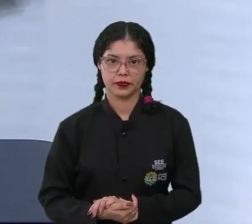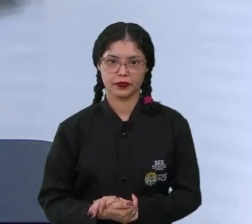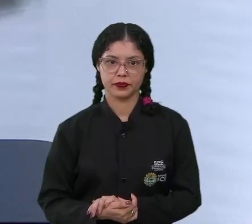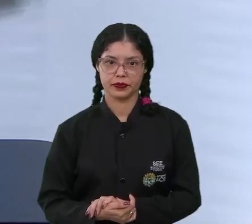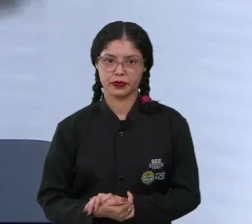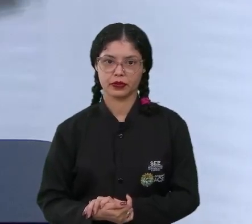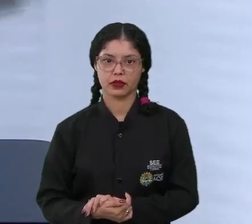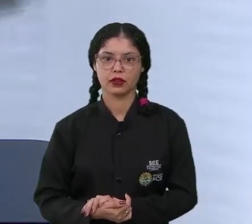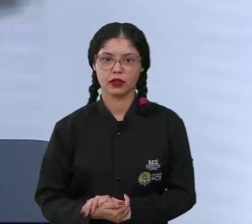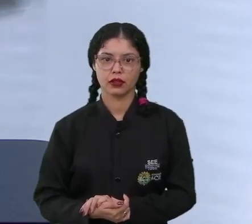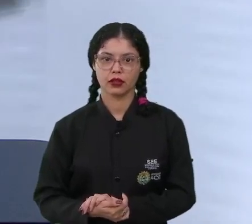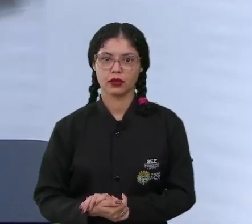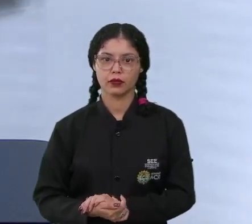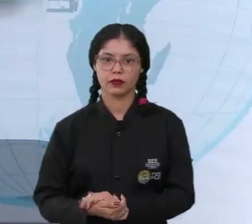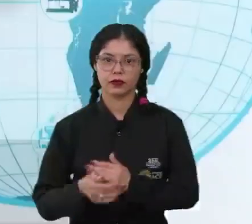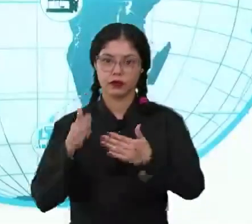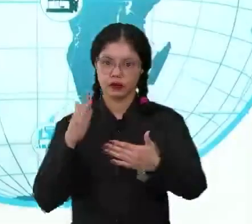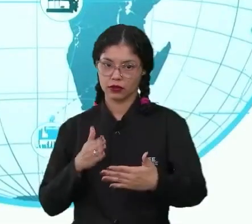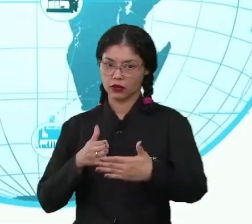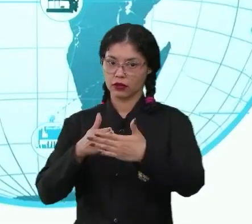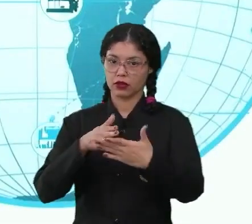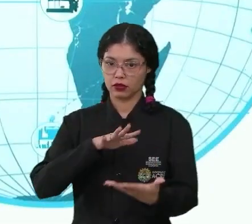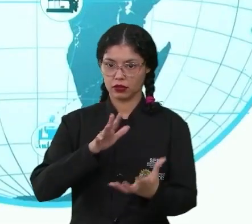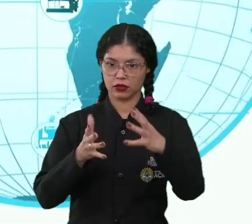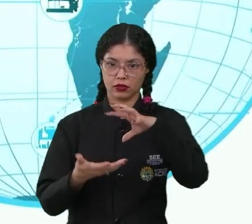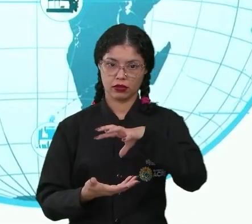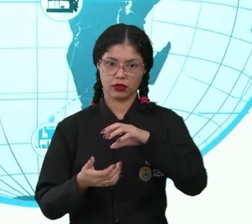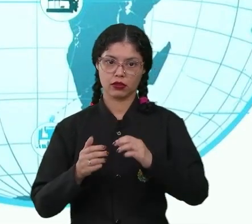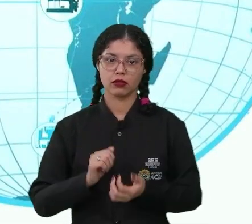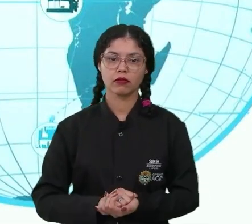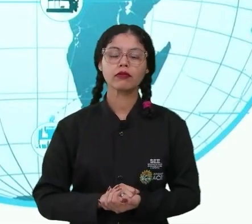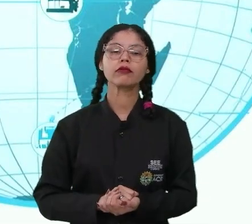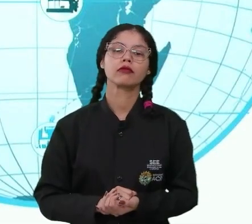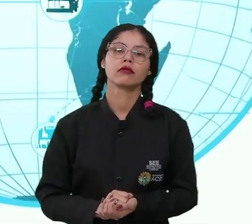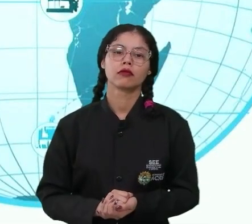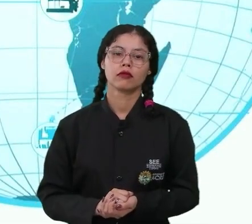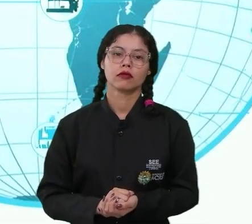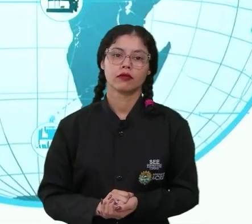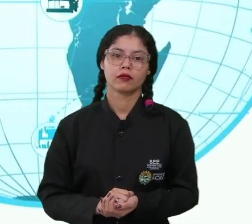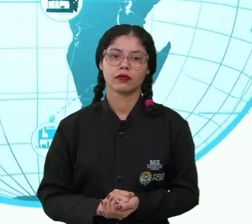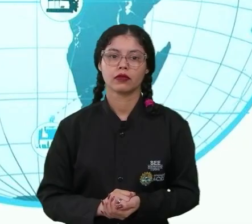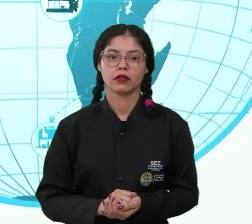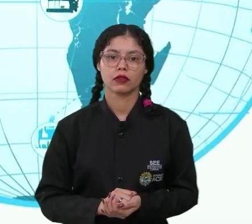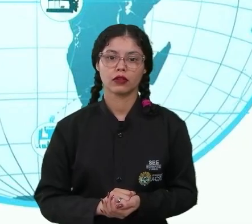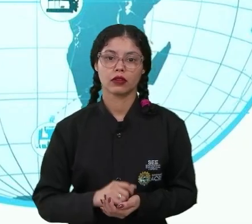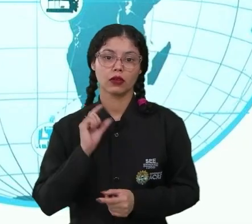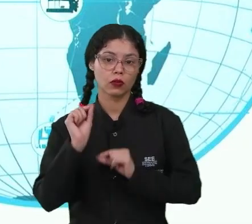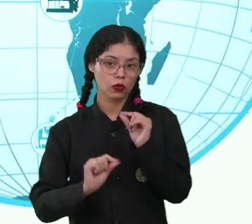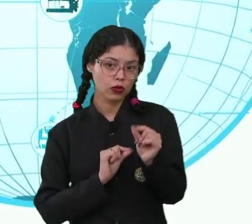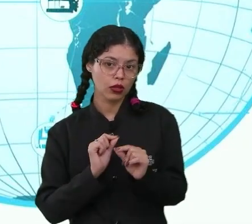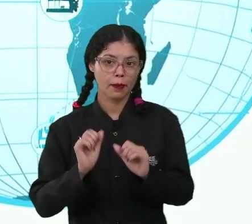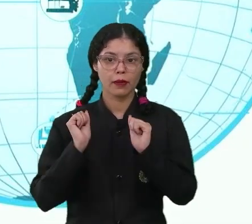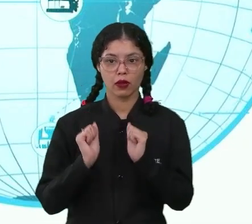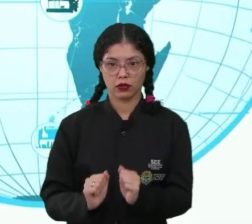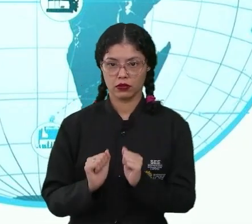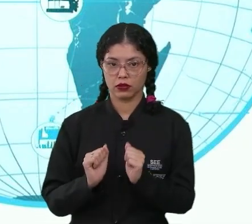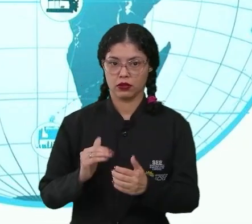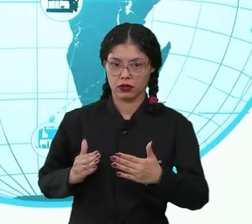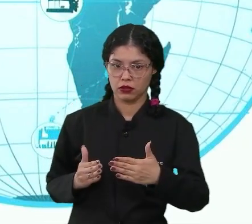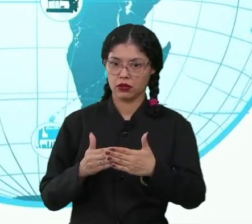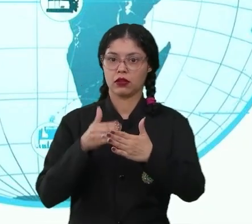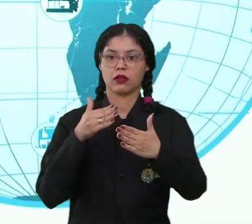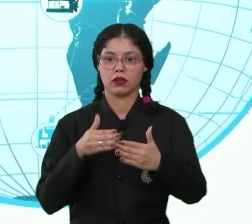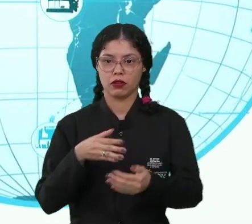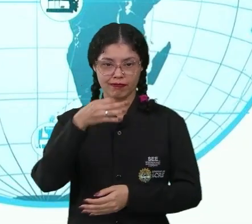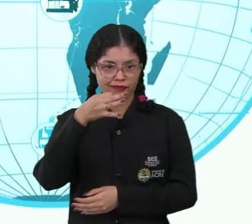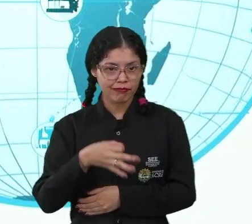mundo. Outro exemplo, os impactos globais. Bem, o que isso pode impactar,